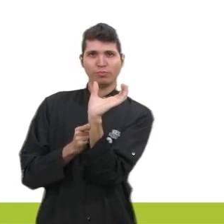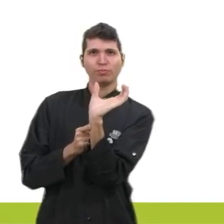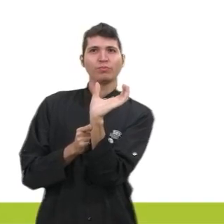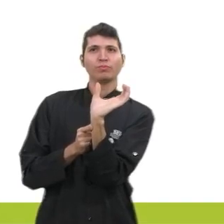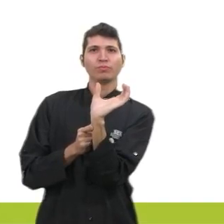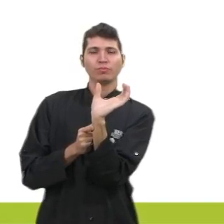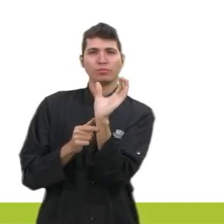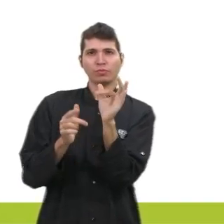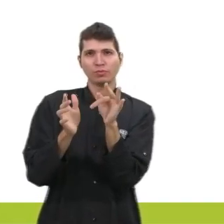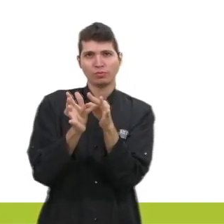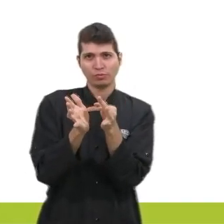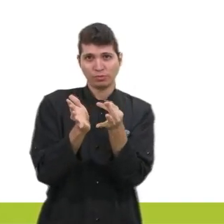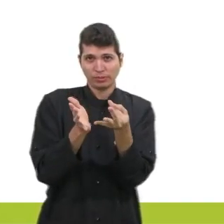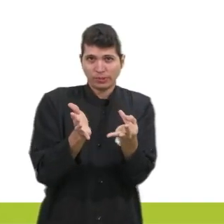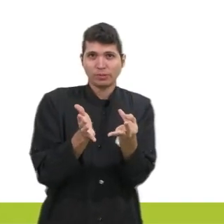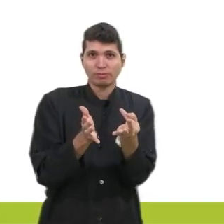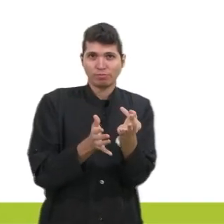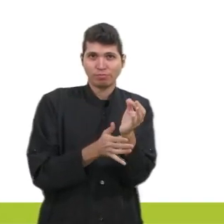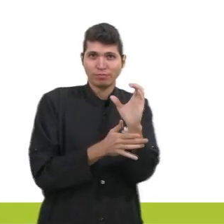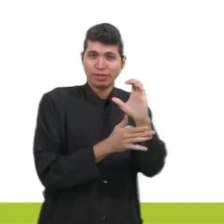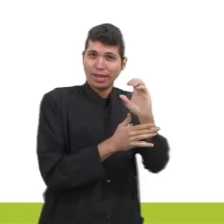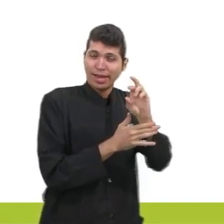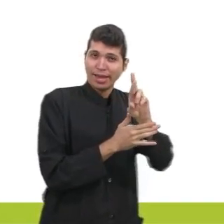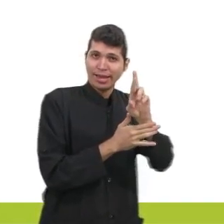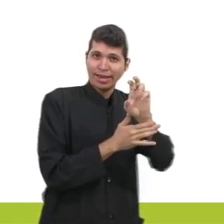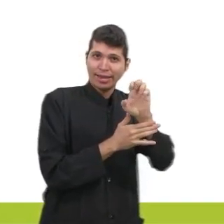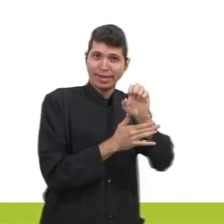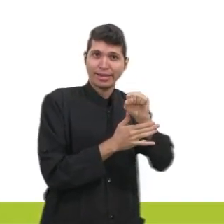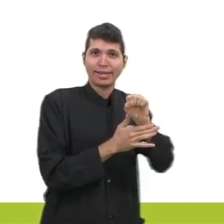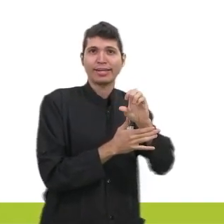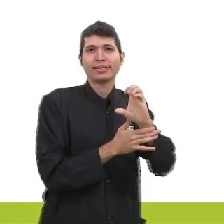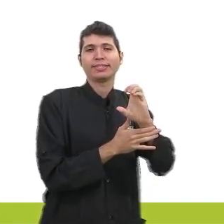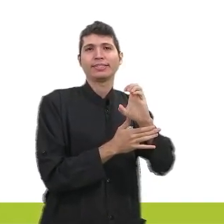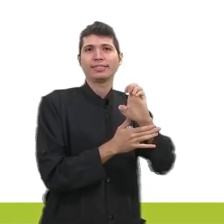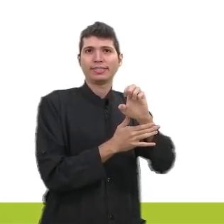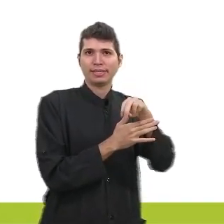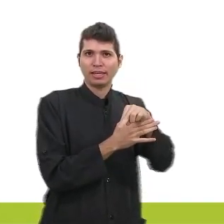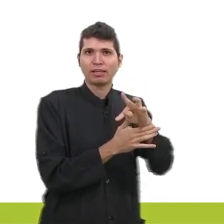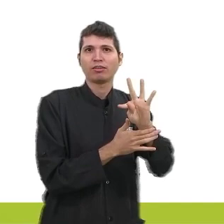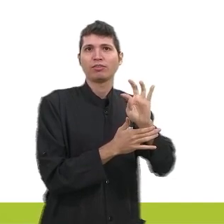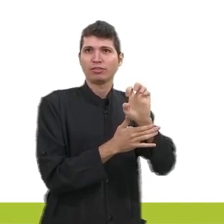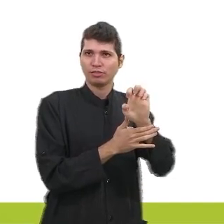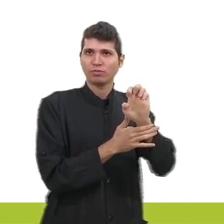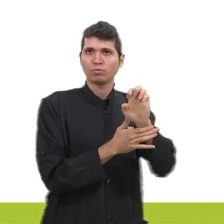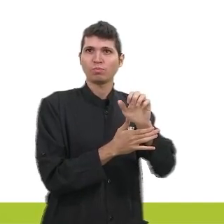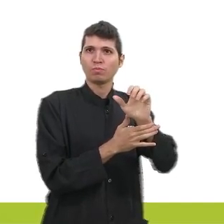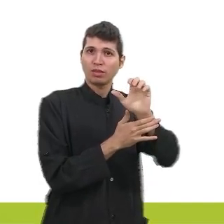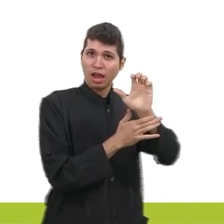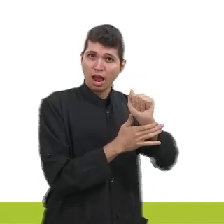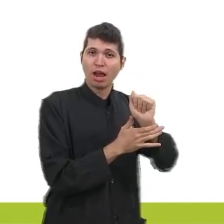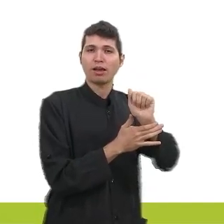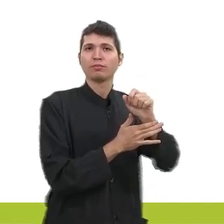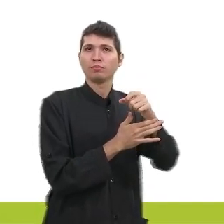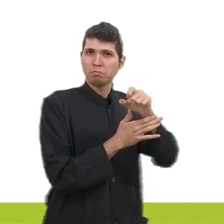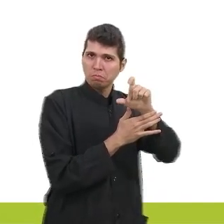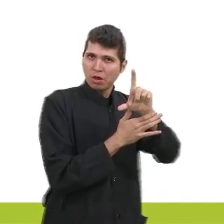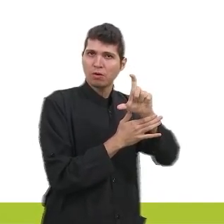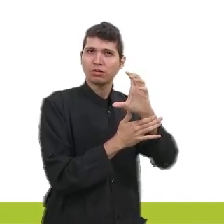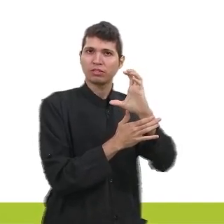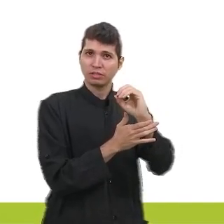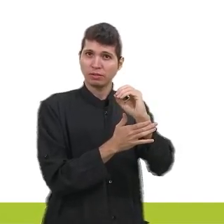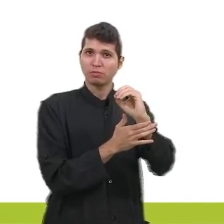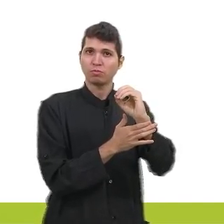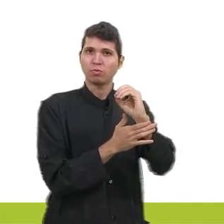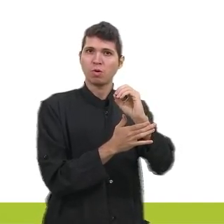chama de função crescente. Toda função do segundo grau com coeficiente a maior que zero possui ponto